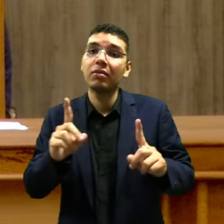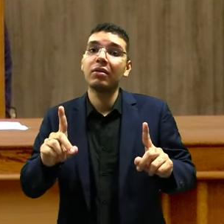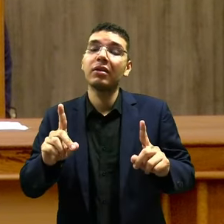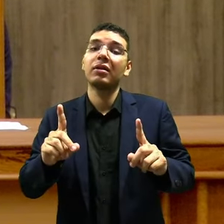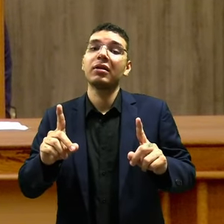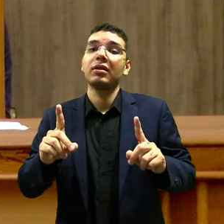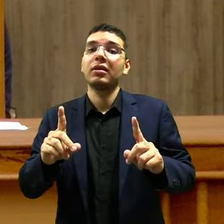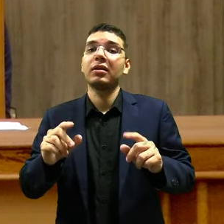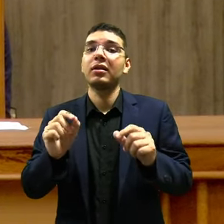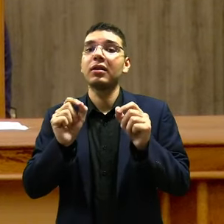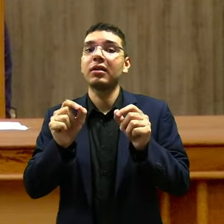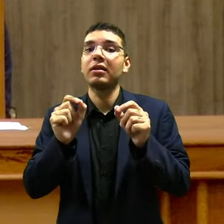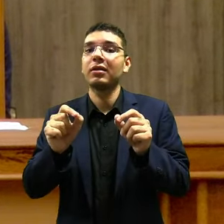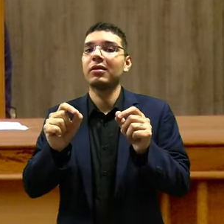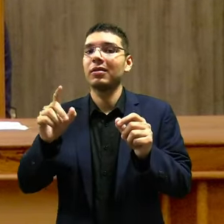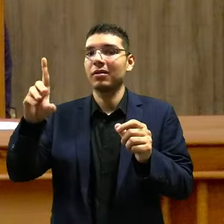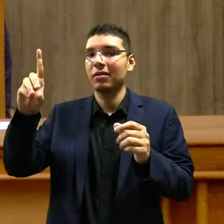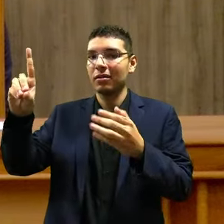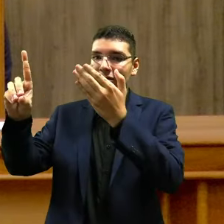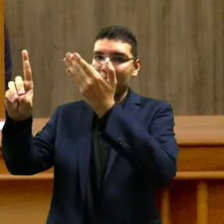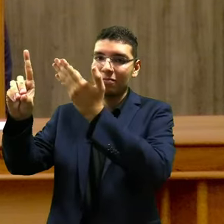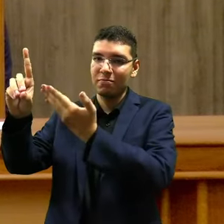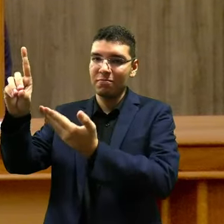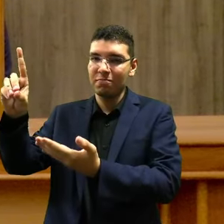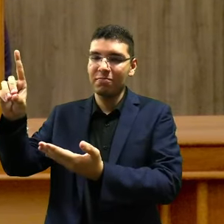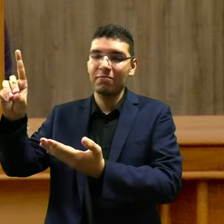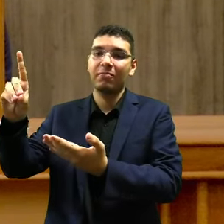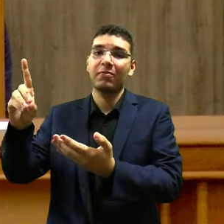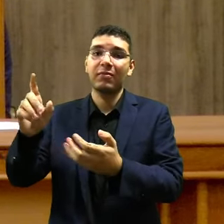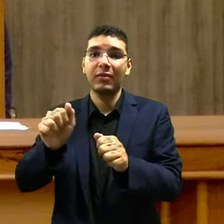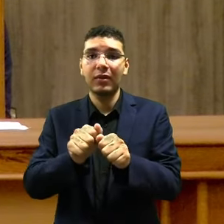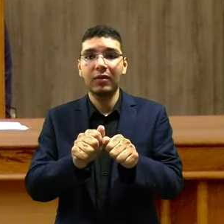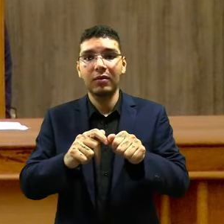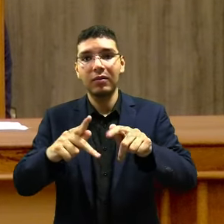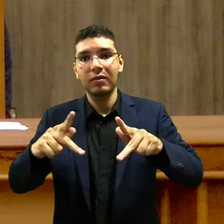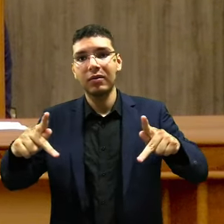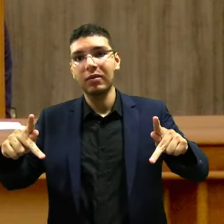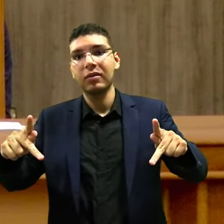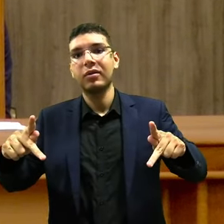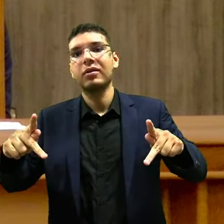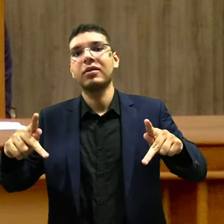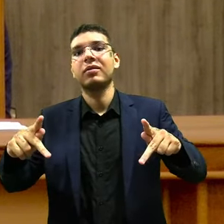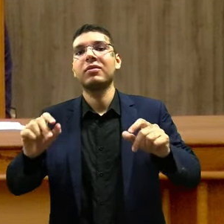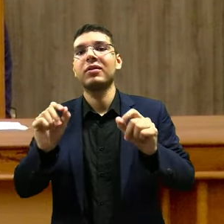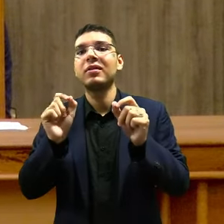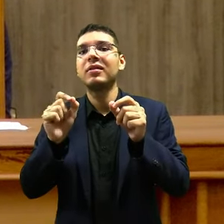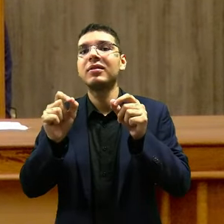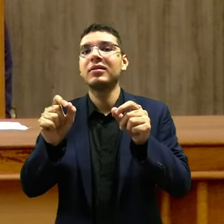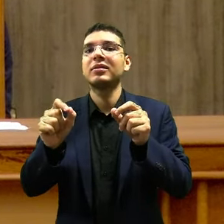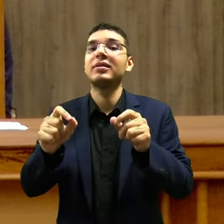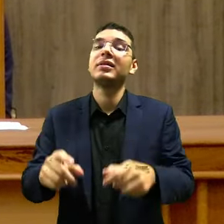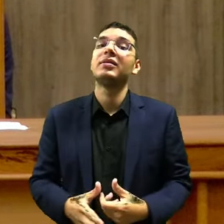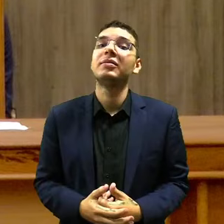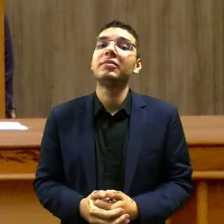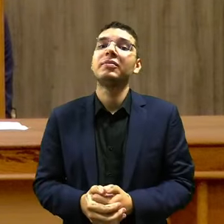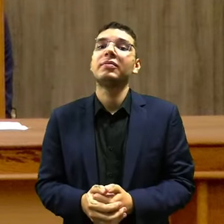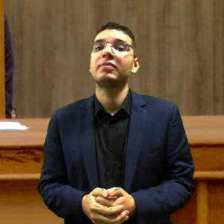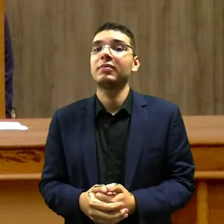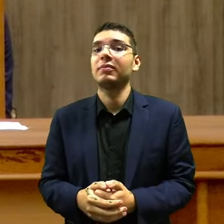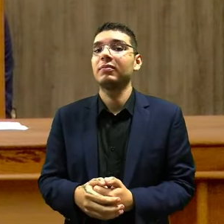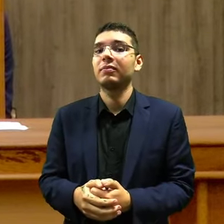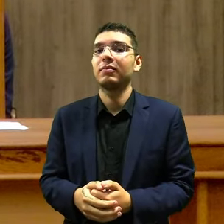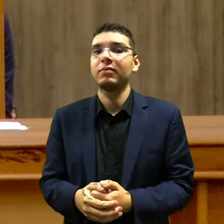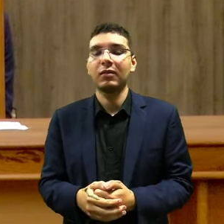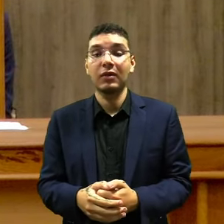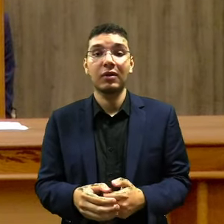quem é a raiz Apocalipse 5:5 Olha quem é a raiz da Assembleia de Deus olha quem é a tua procedência bota lá por que tu não